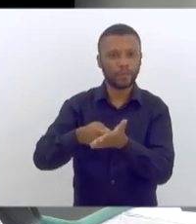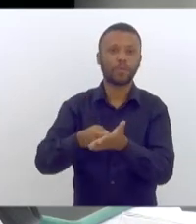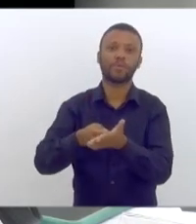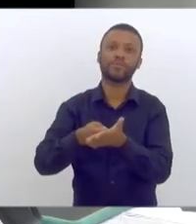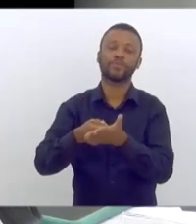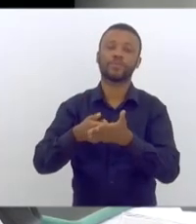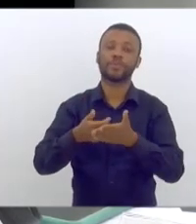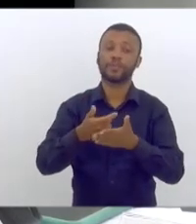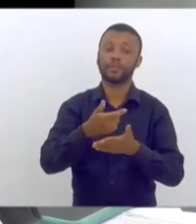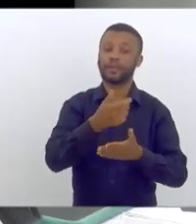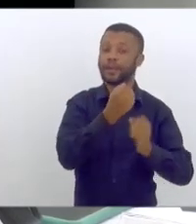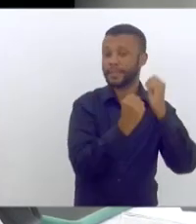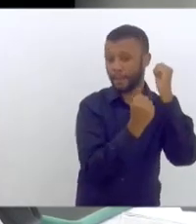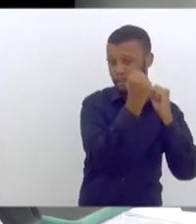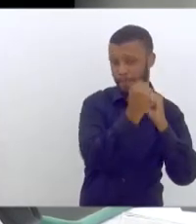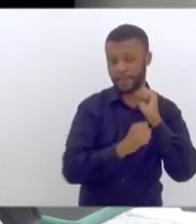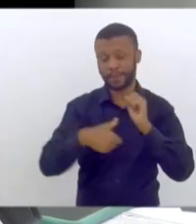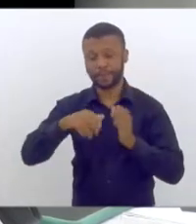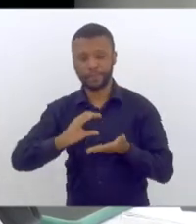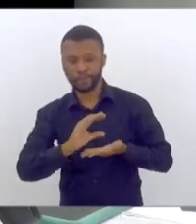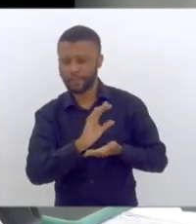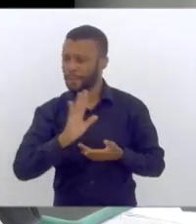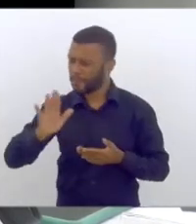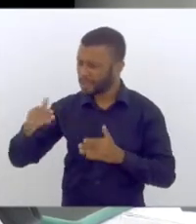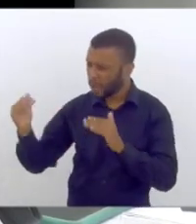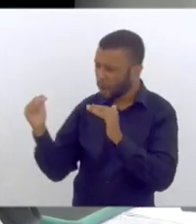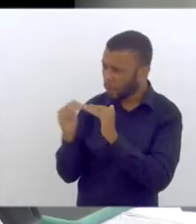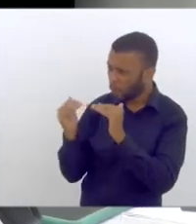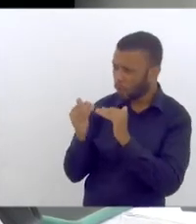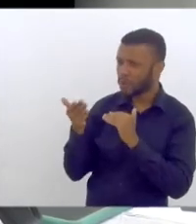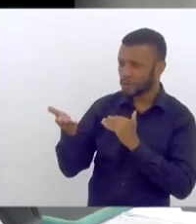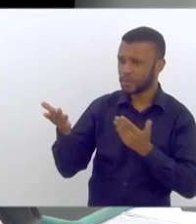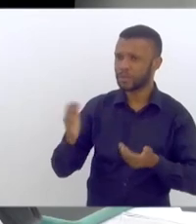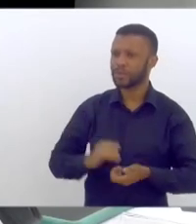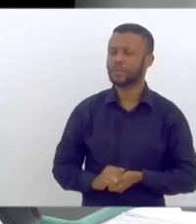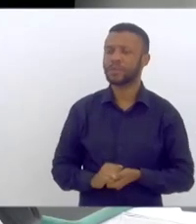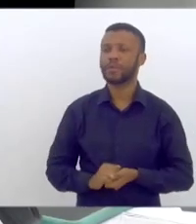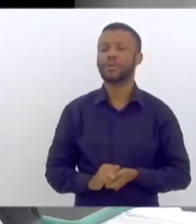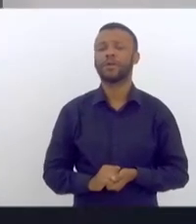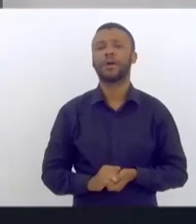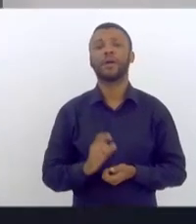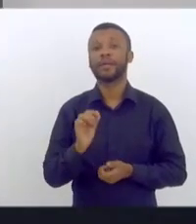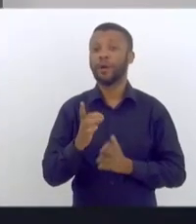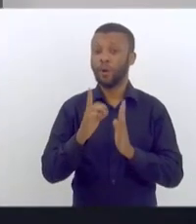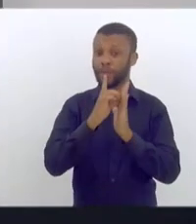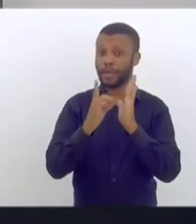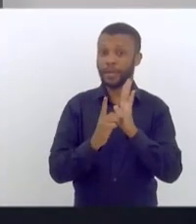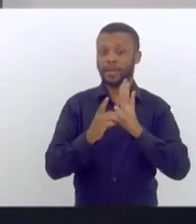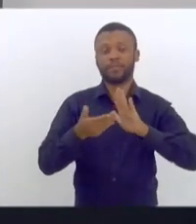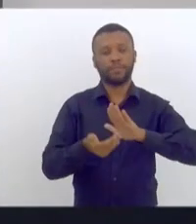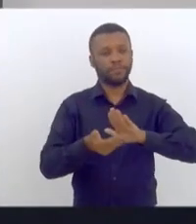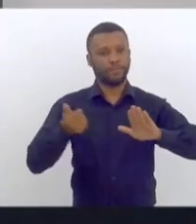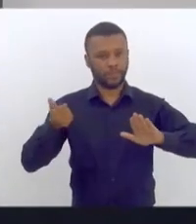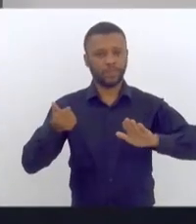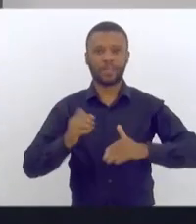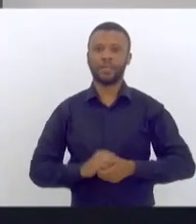beneficiário Nossa concordou quase foi retirado o decreto